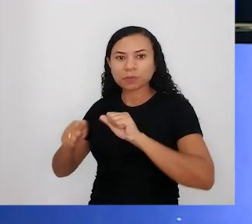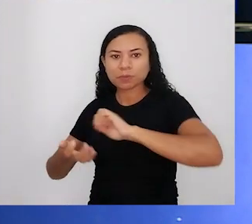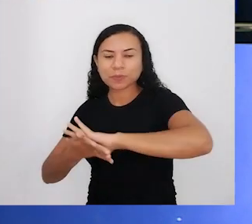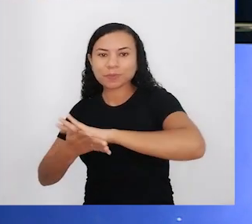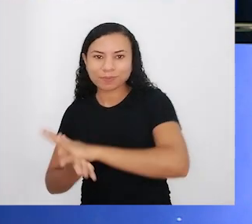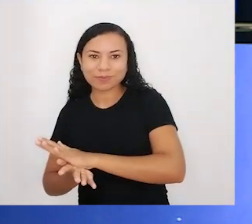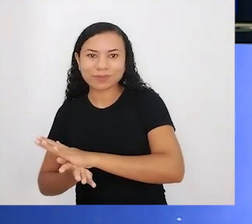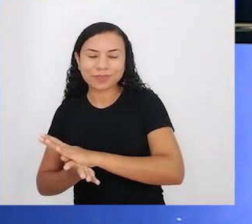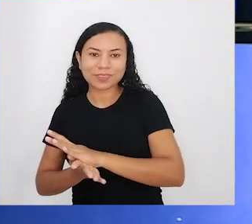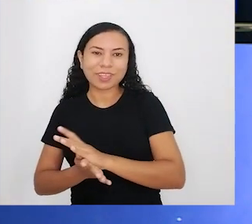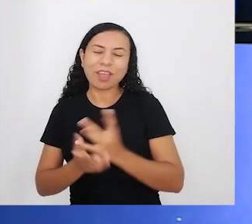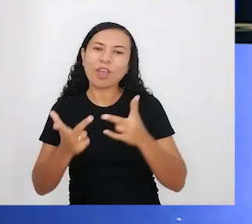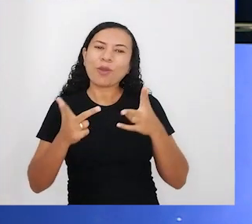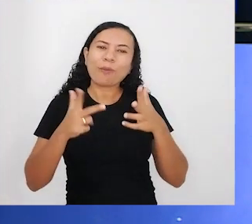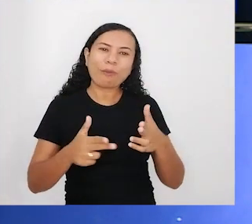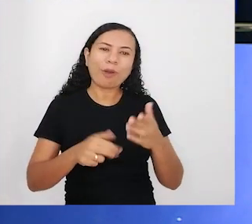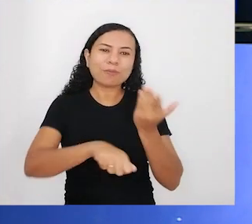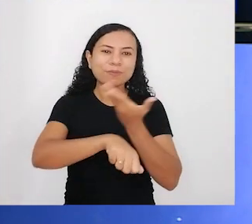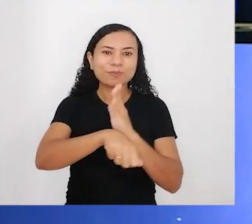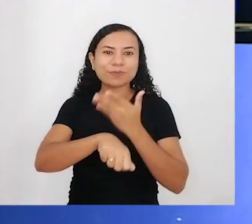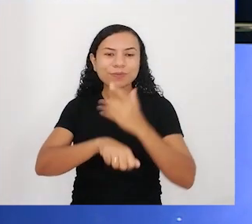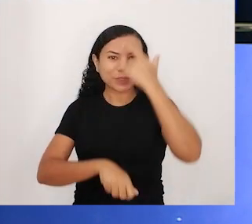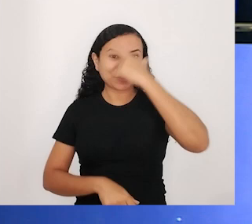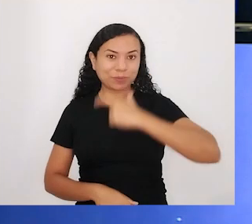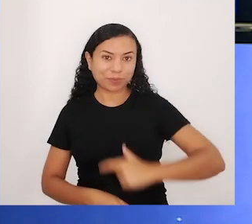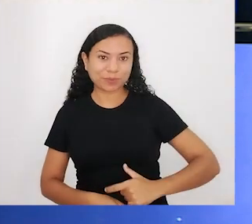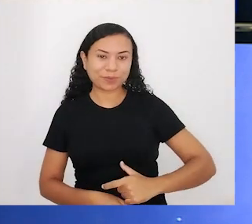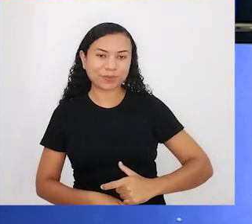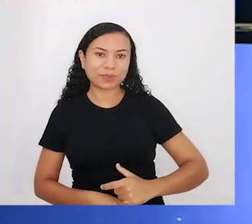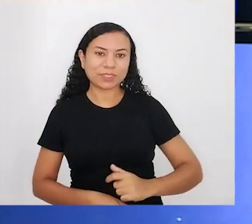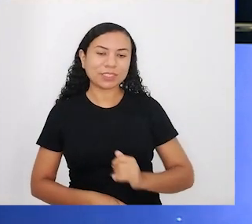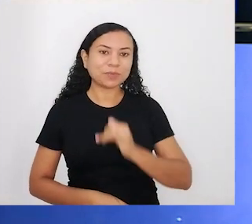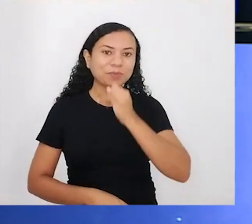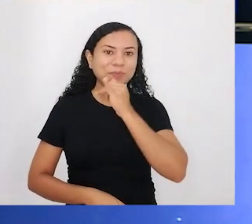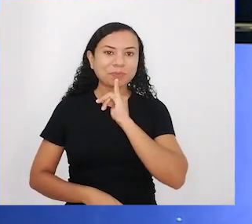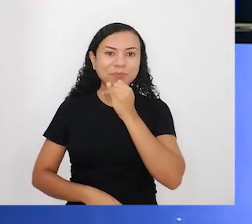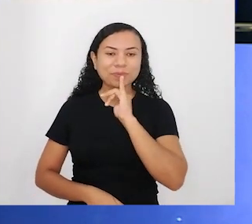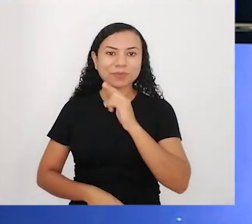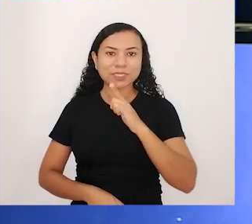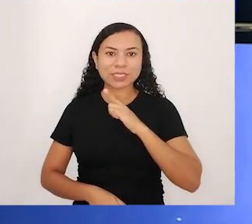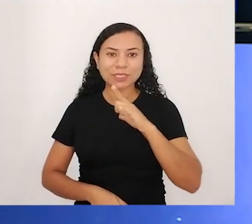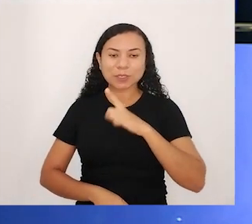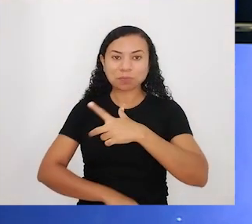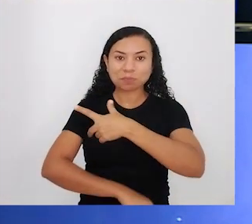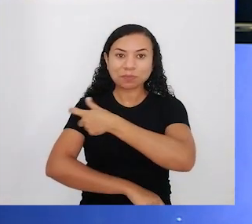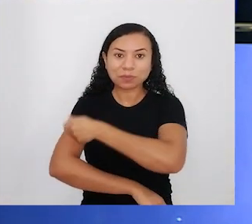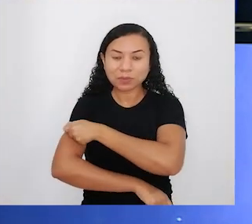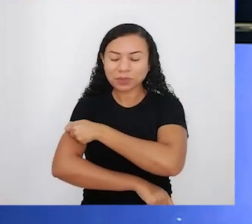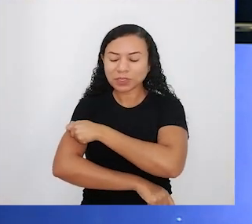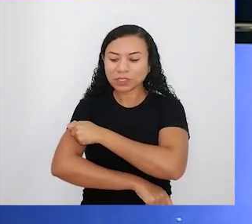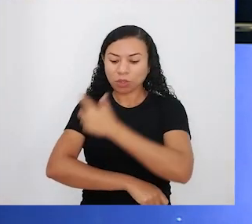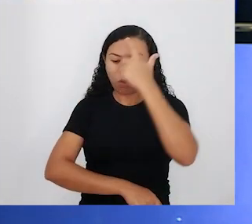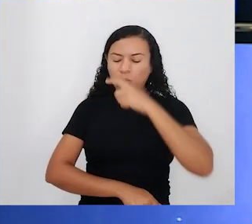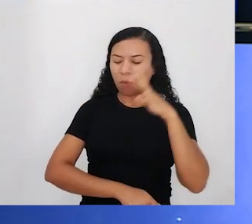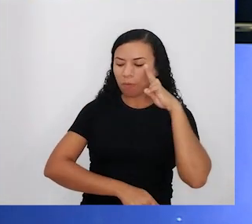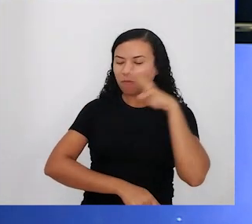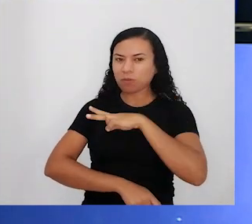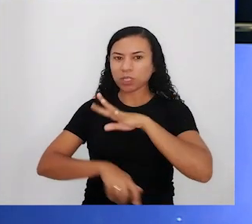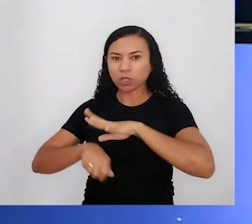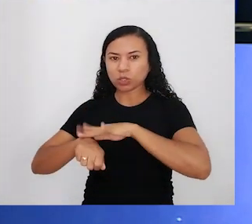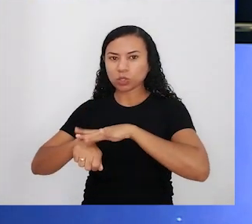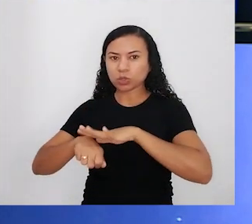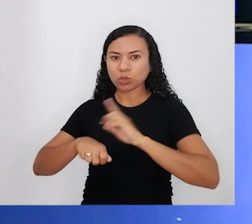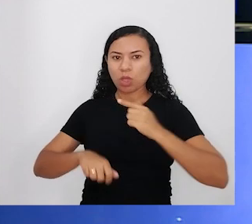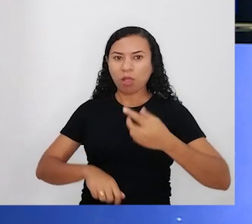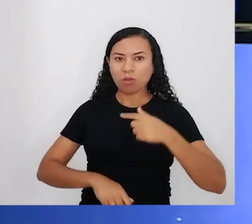um teste com o nosso organismo. Você inocula uma substância, o seu organismo pensa que é o vírus, pensa que é o agente invasor, e você desenvolve